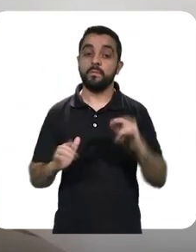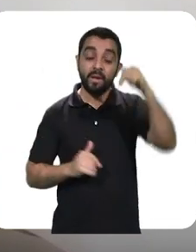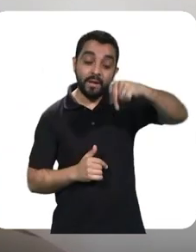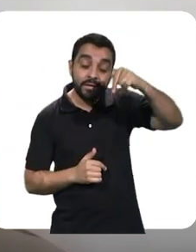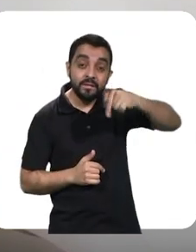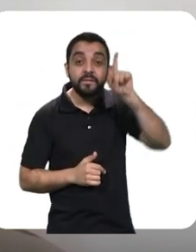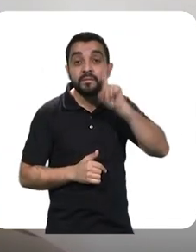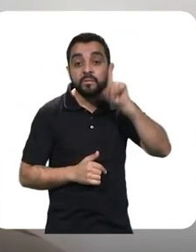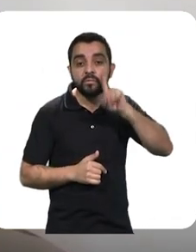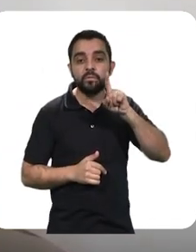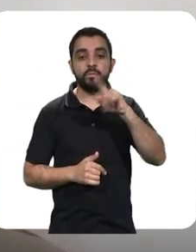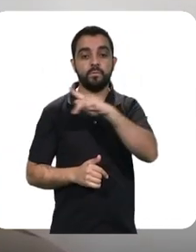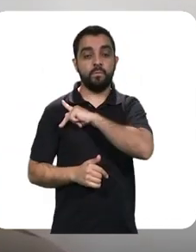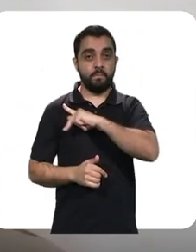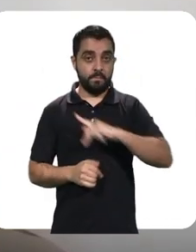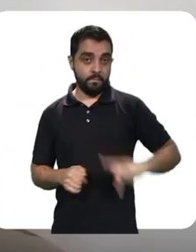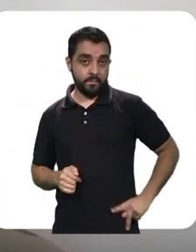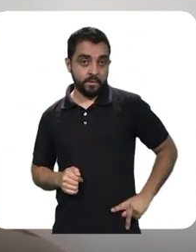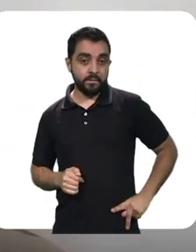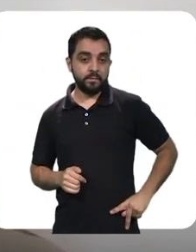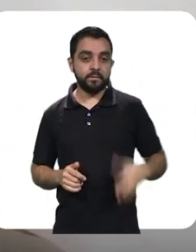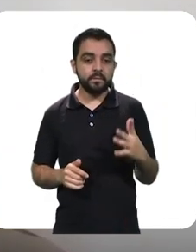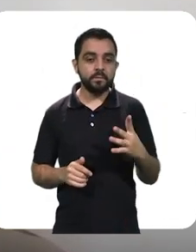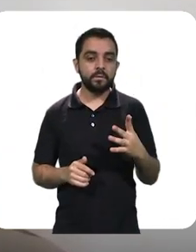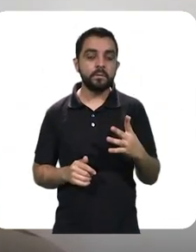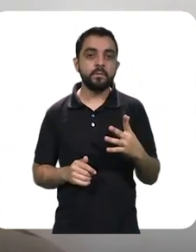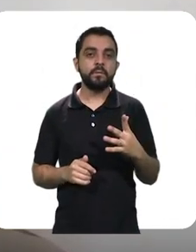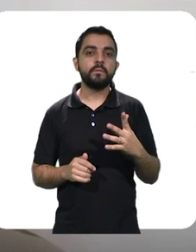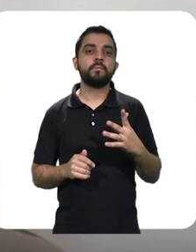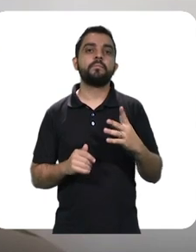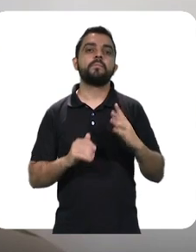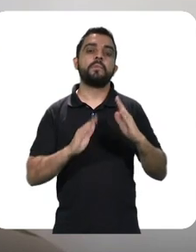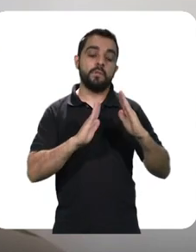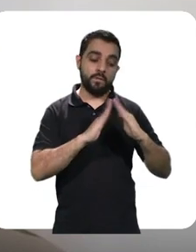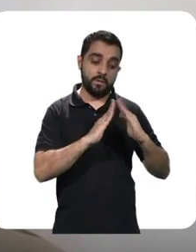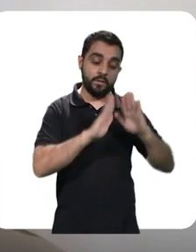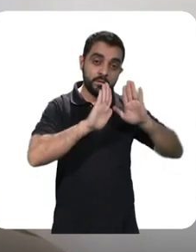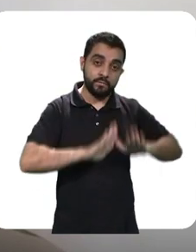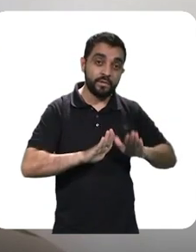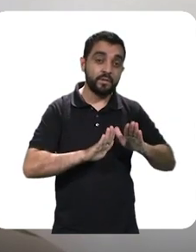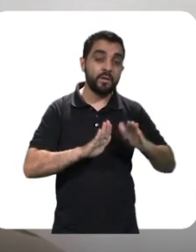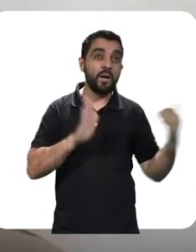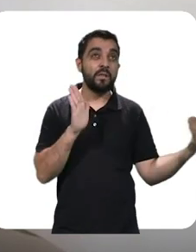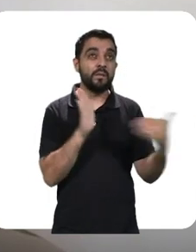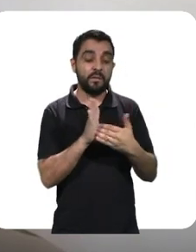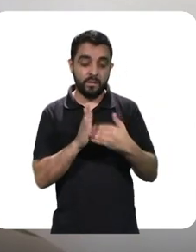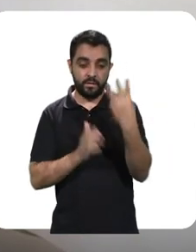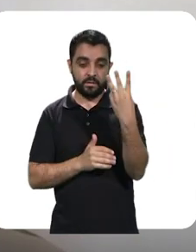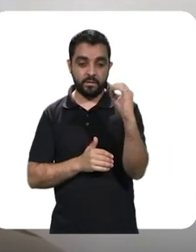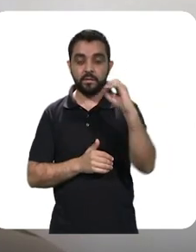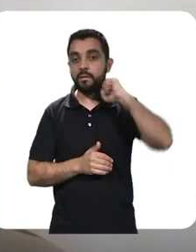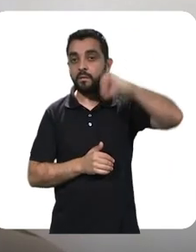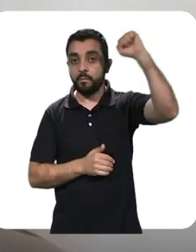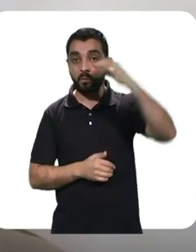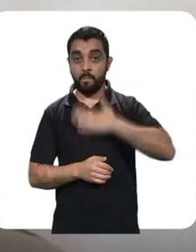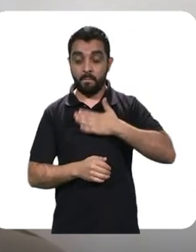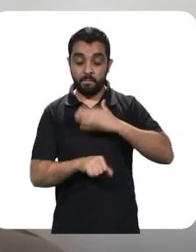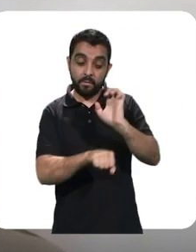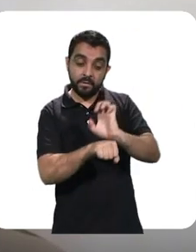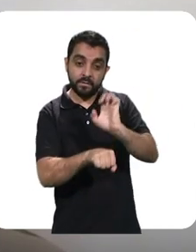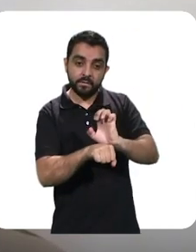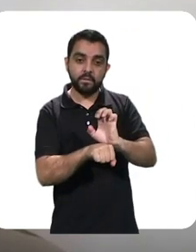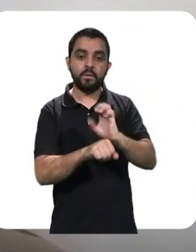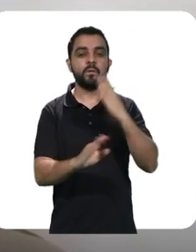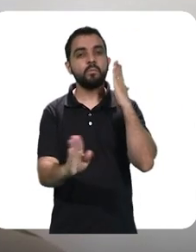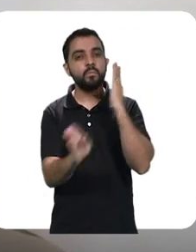ajustado. Aqui nos Estados Unidos, por exemplo, o presidente instituiu a quarentena até 30 de abril. No meu estado, que é o